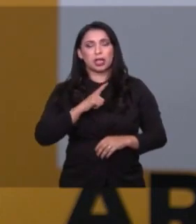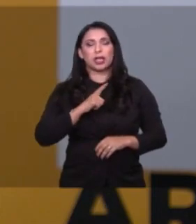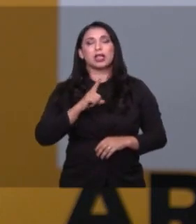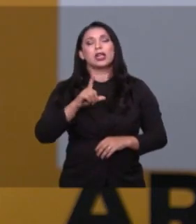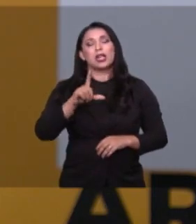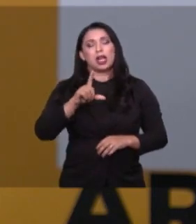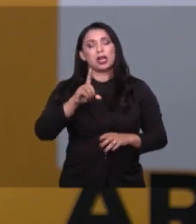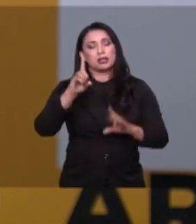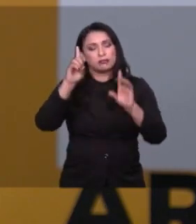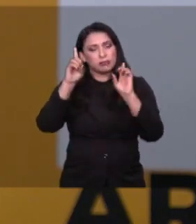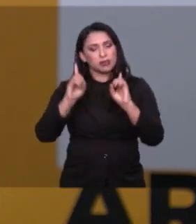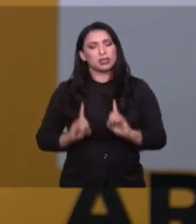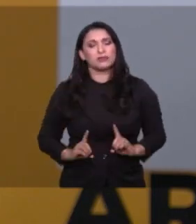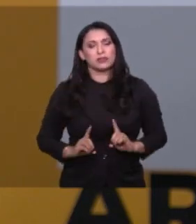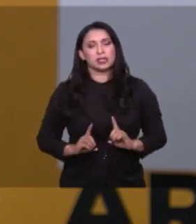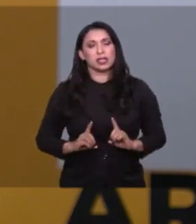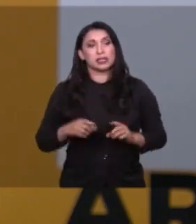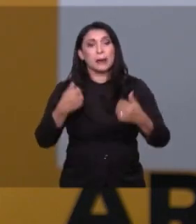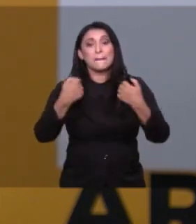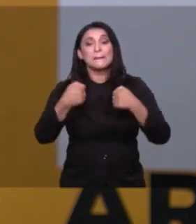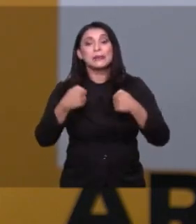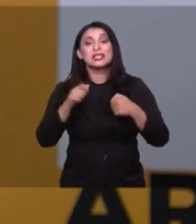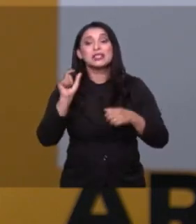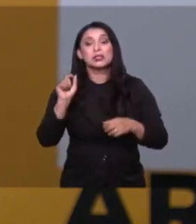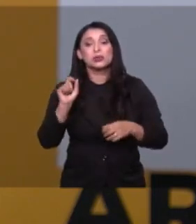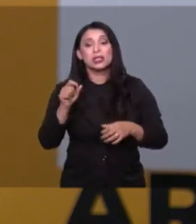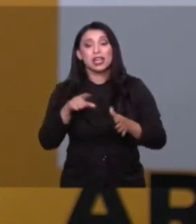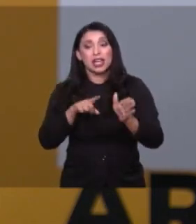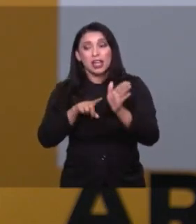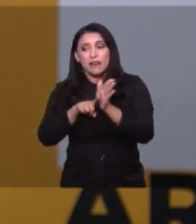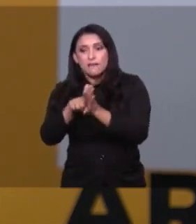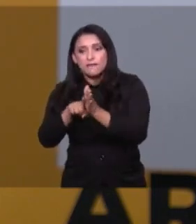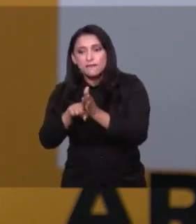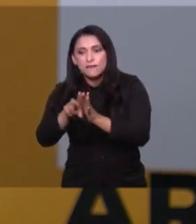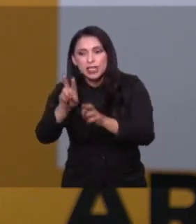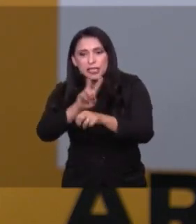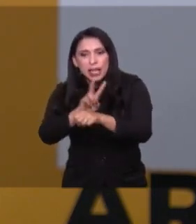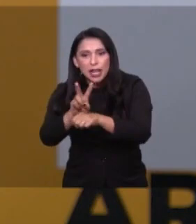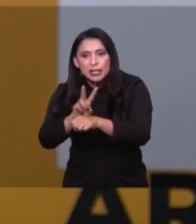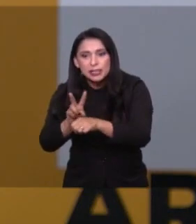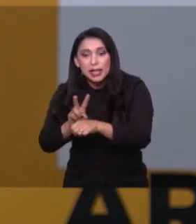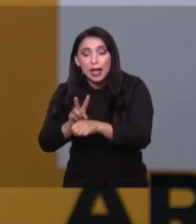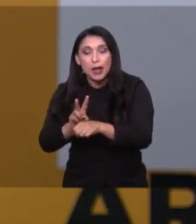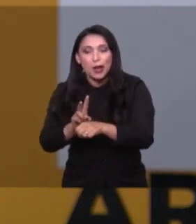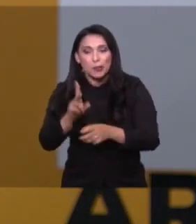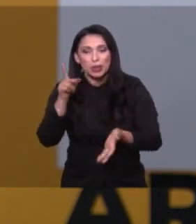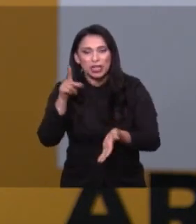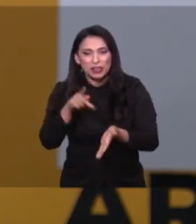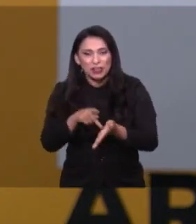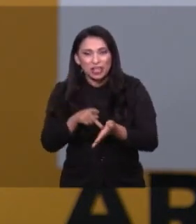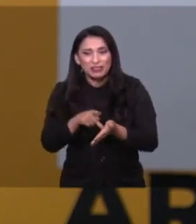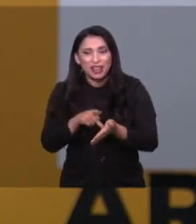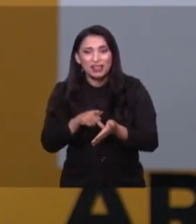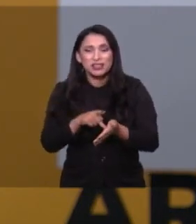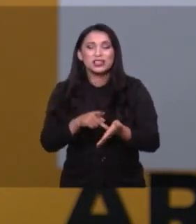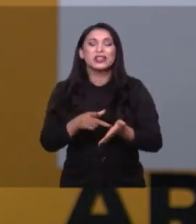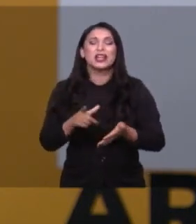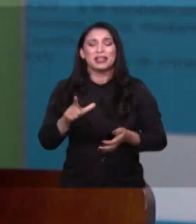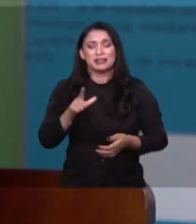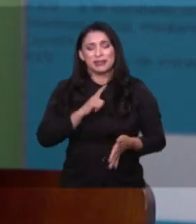que continuar a fiscalizar, porque na prática há muitas barreiras ainda